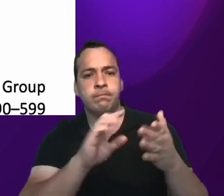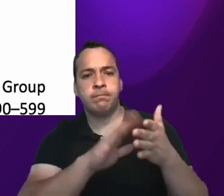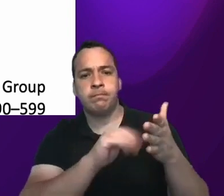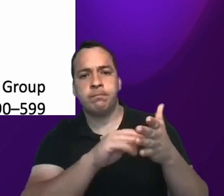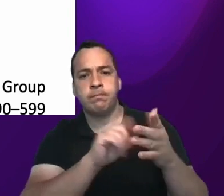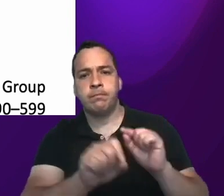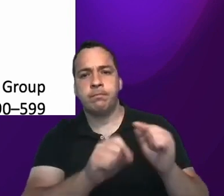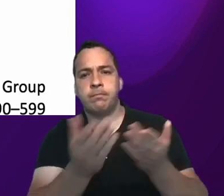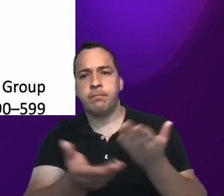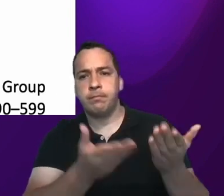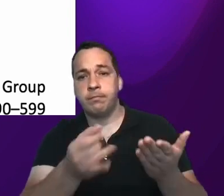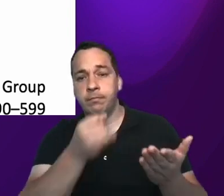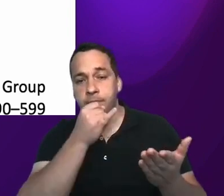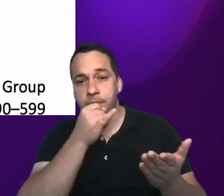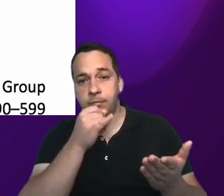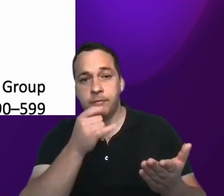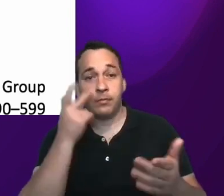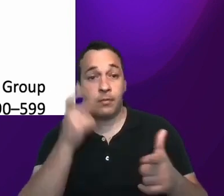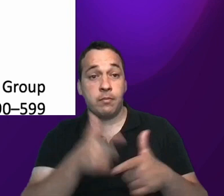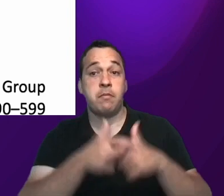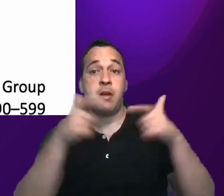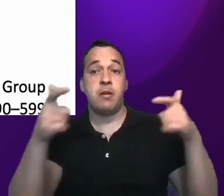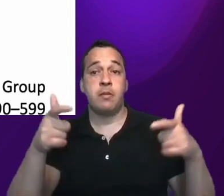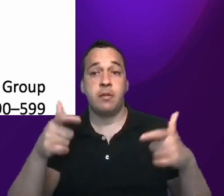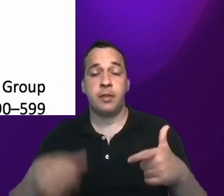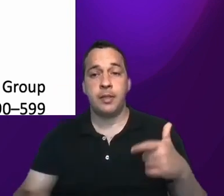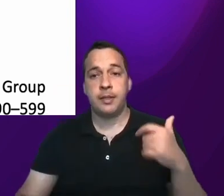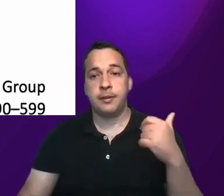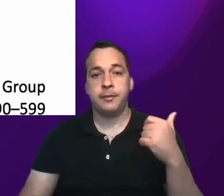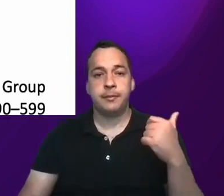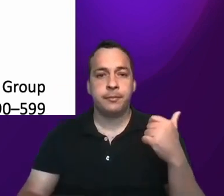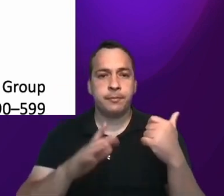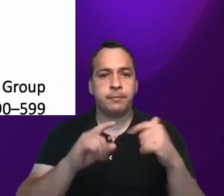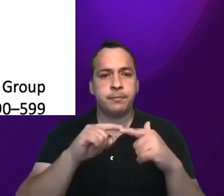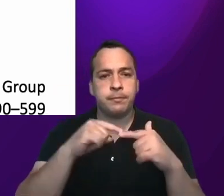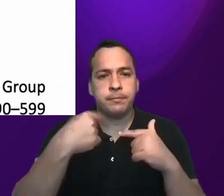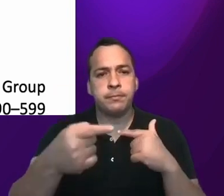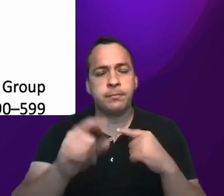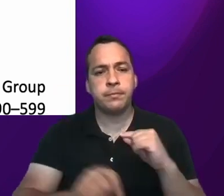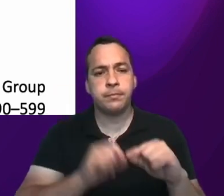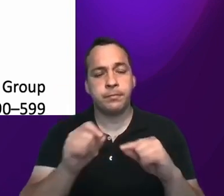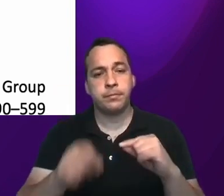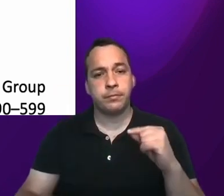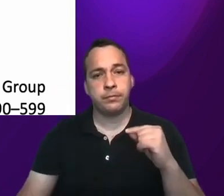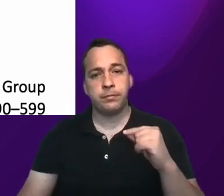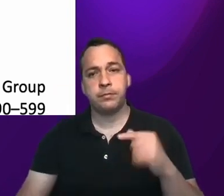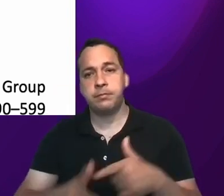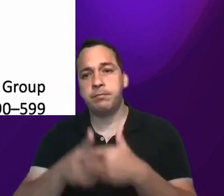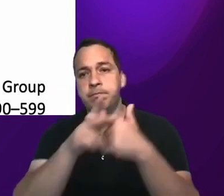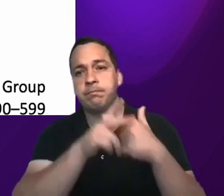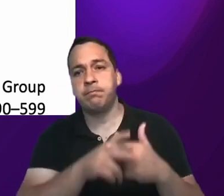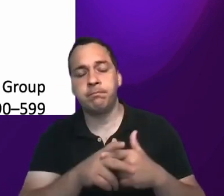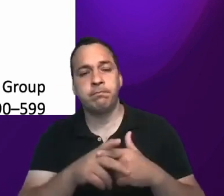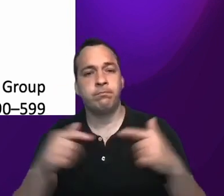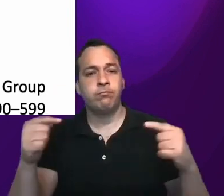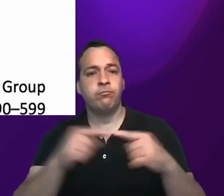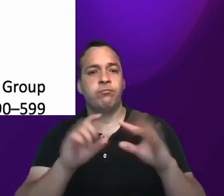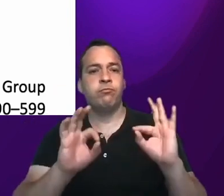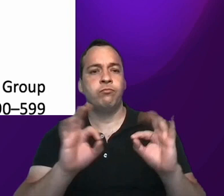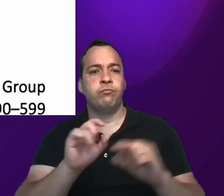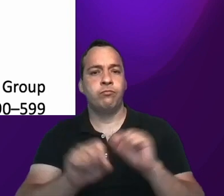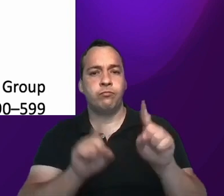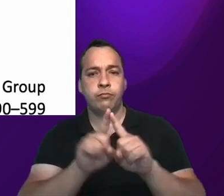fluido maior, mas após, né, fazerem todos os ajustes, não foi associado à melhora da